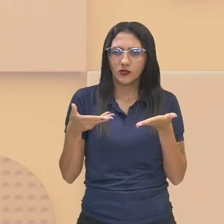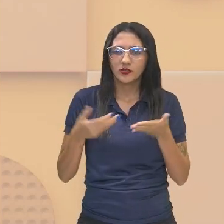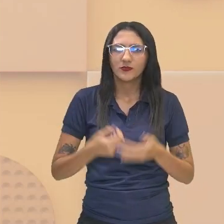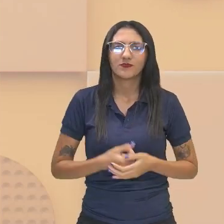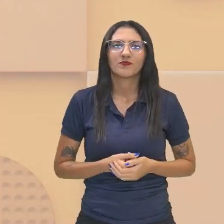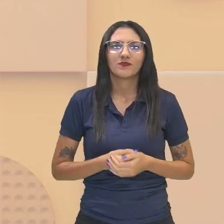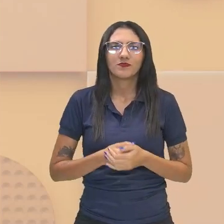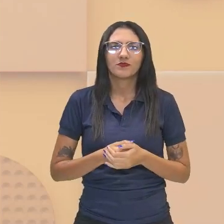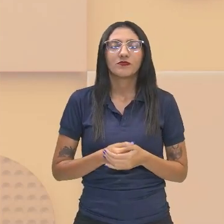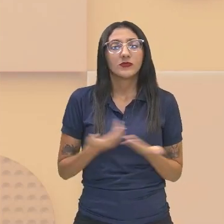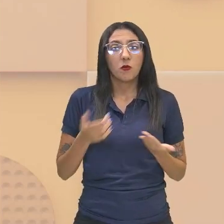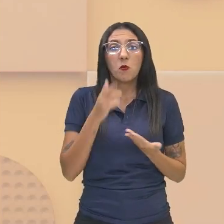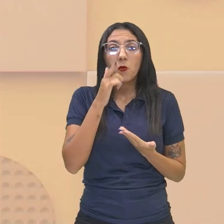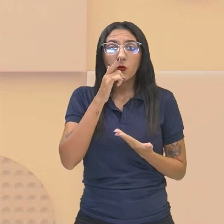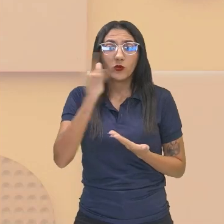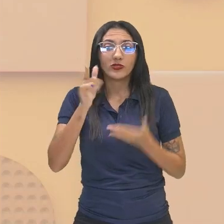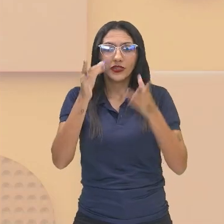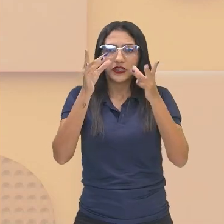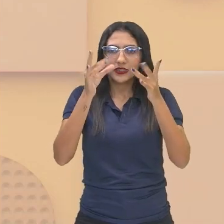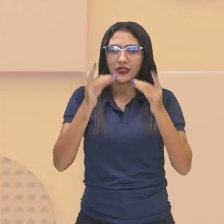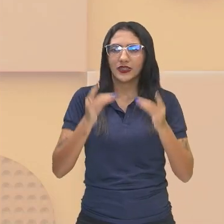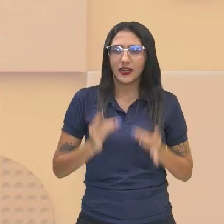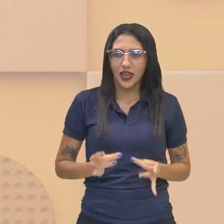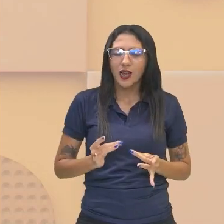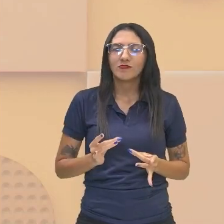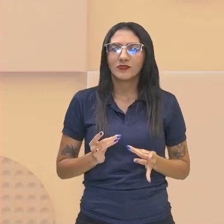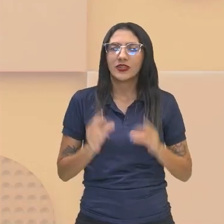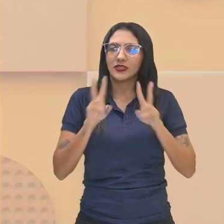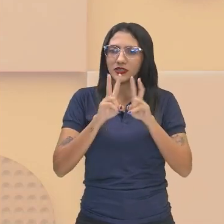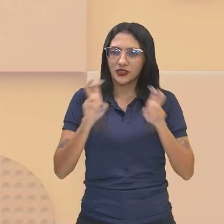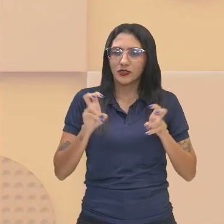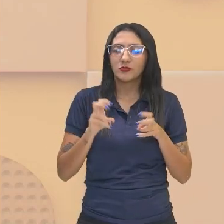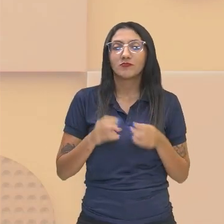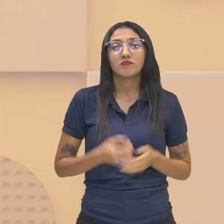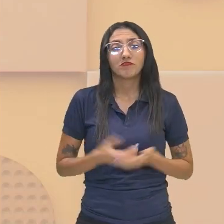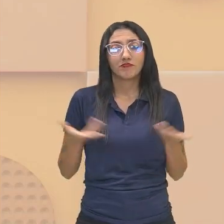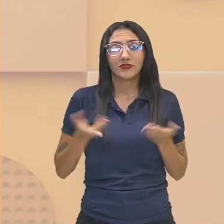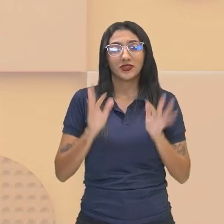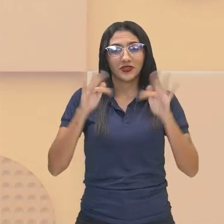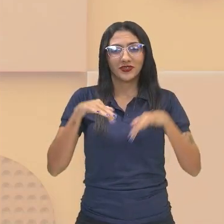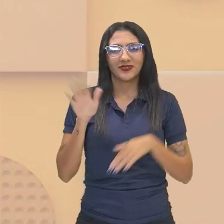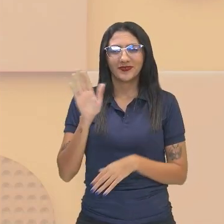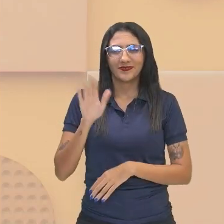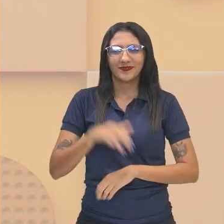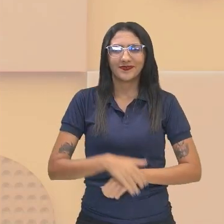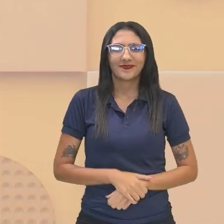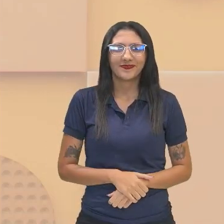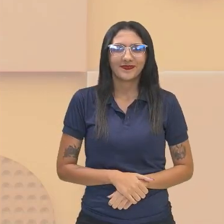objetivo, que era, então, trabalhar sobre tempo histórico e tempo cronológico, e por aqui eu me despeço.